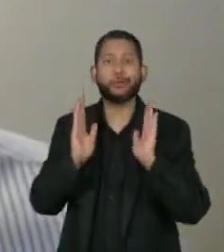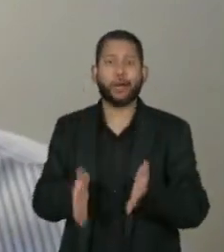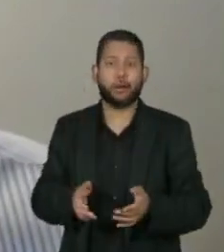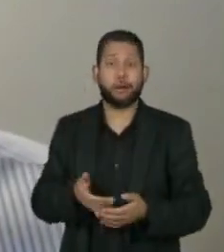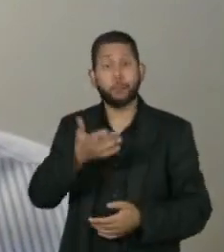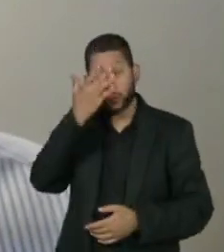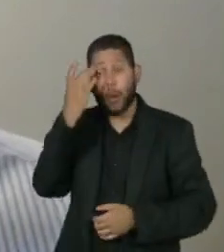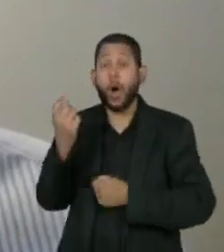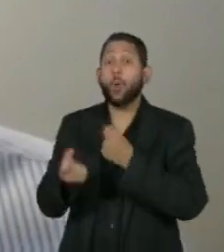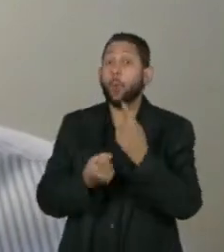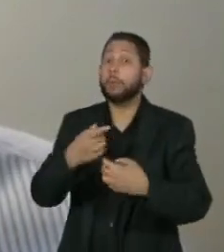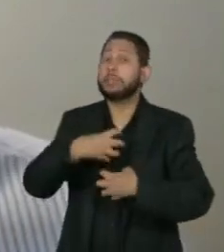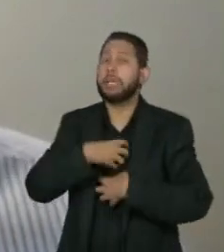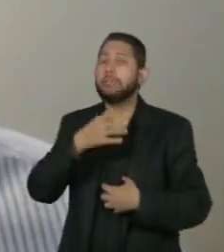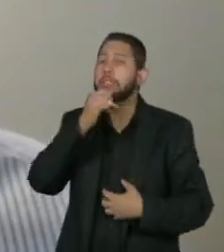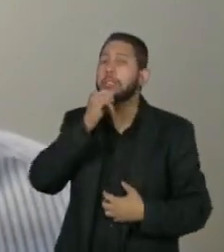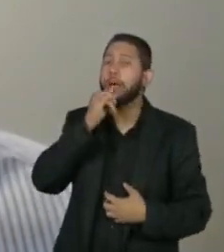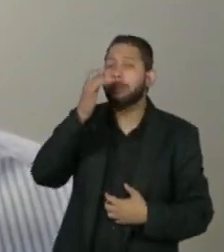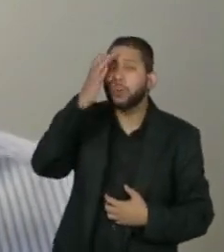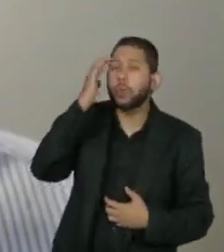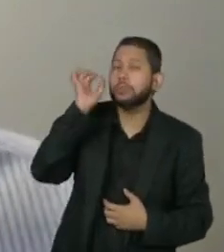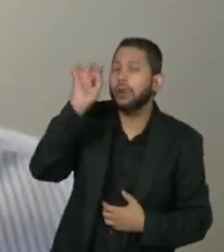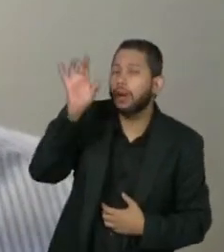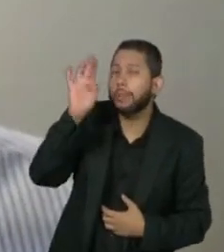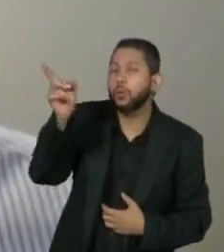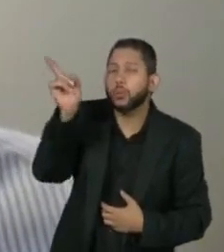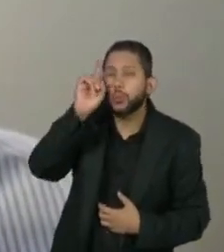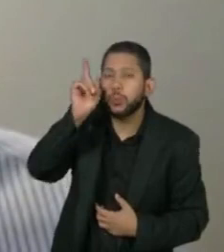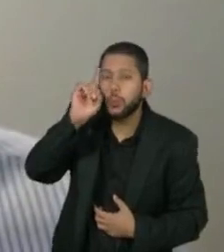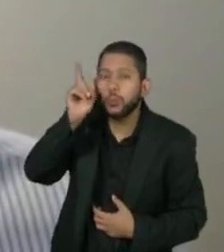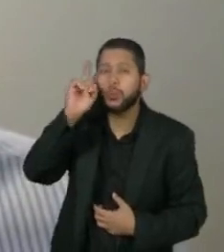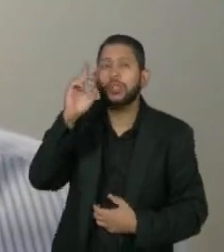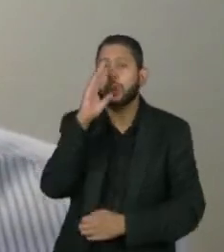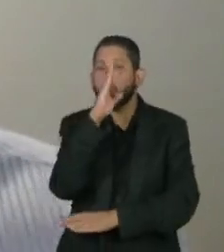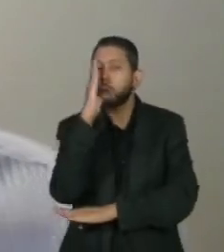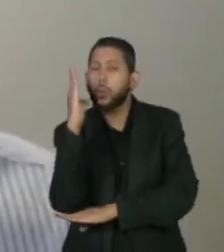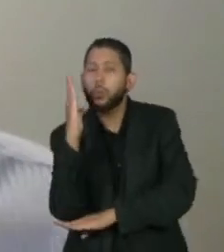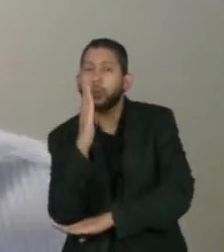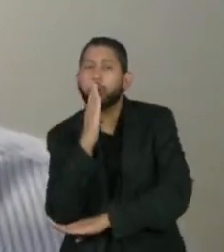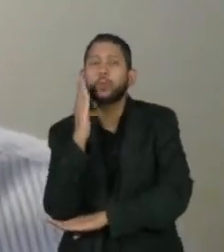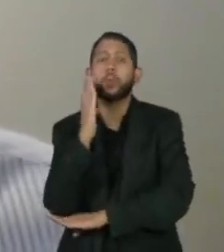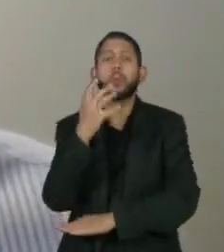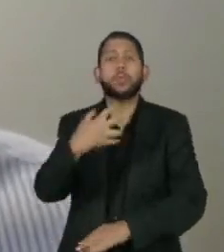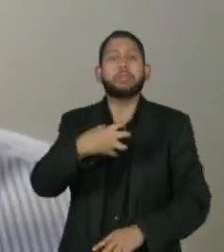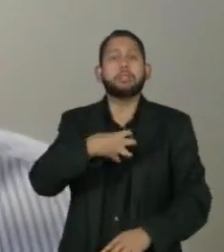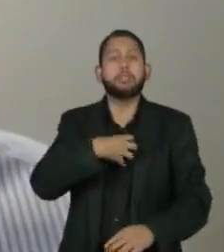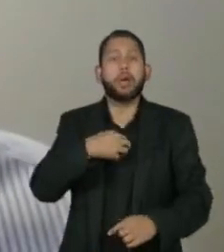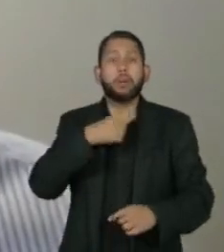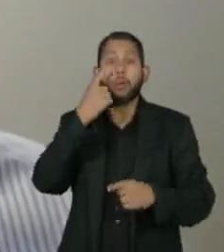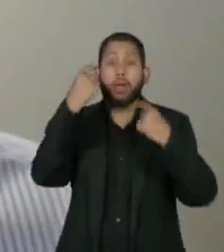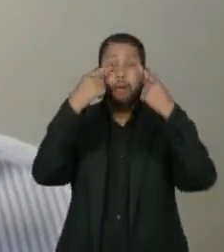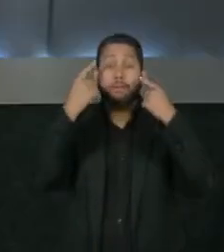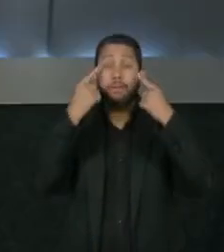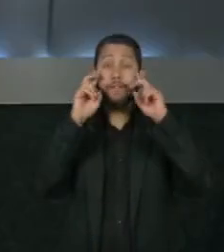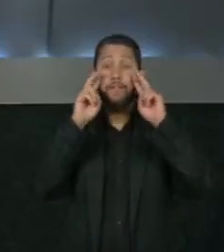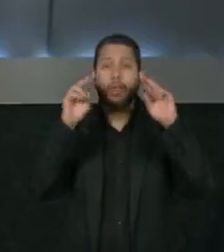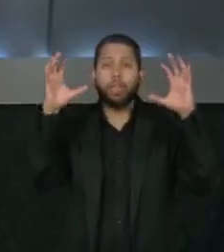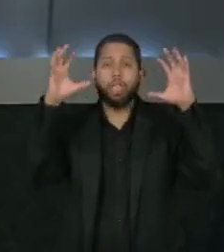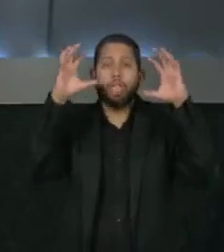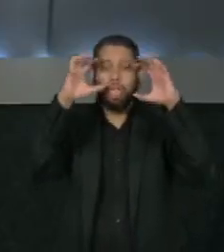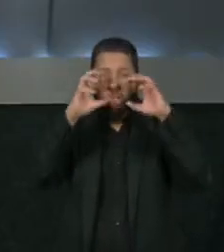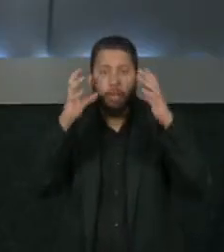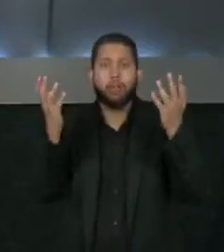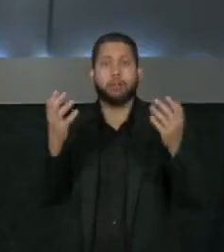alguns sintomas, como dor de cabeça diária, uma tontura, uma sensação de escurecimento visual,